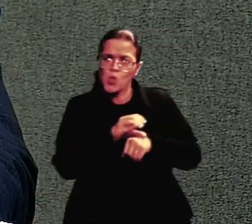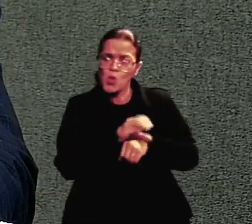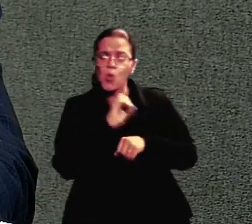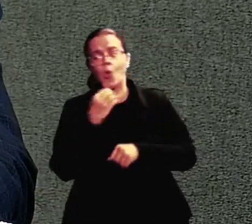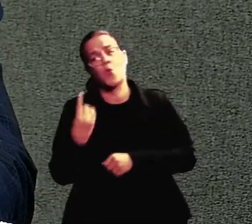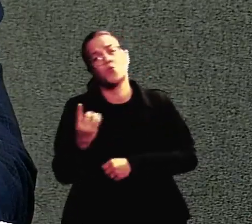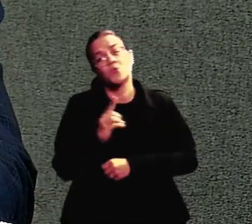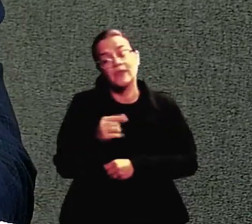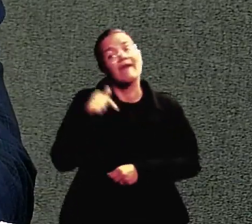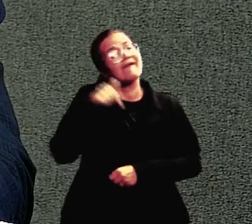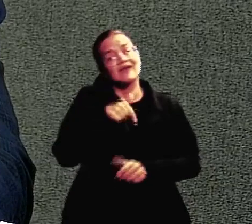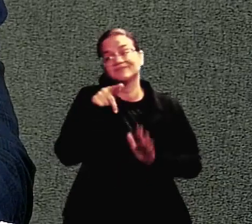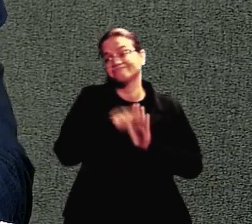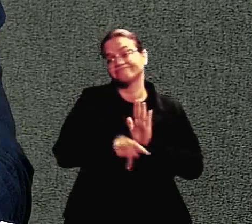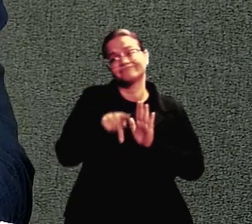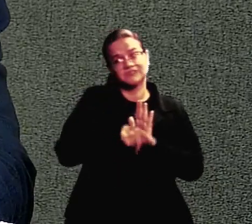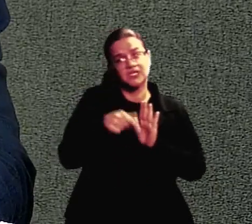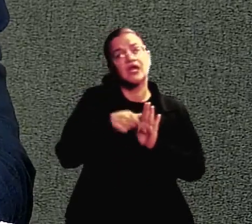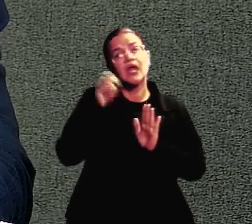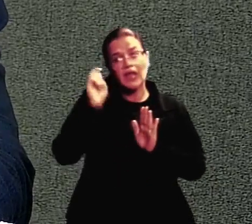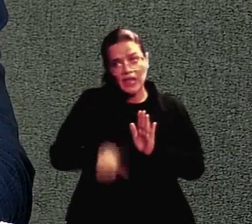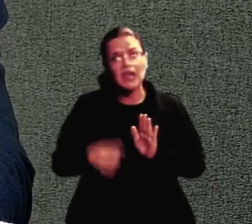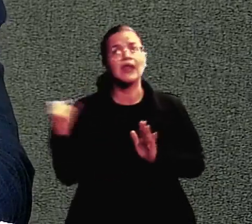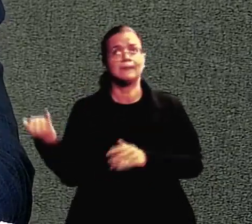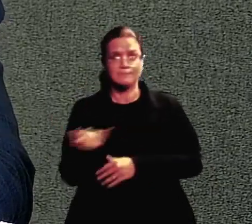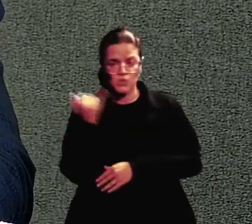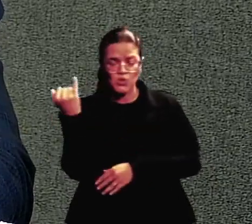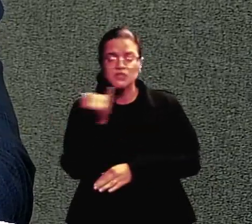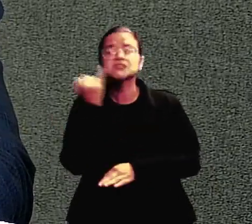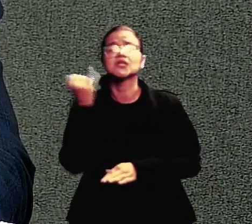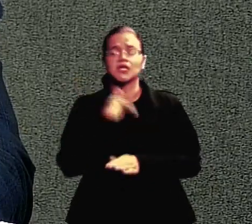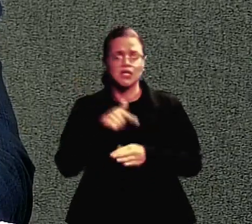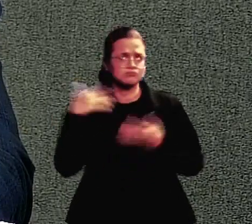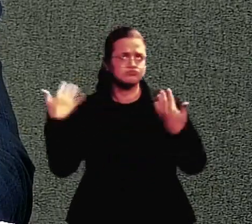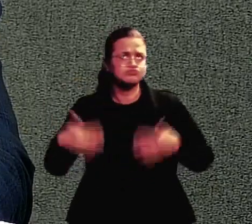constitucionalidade. Esse projeto é um projeto, muito embora salutar,